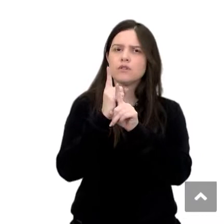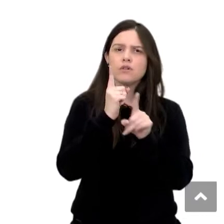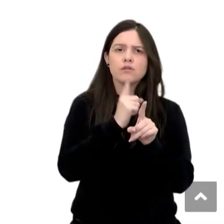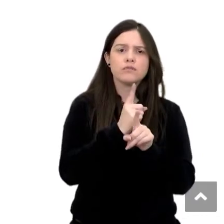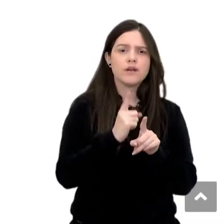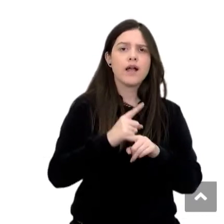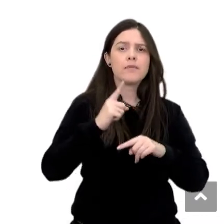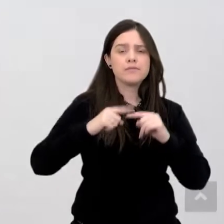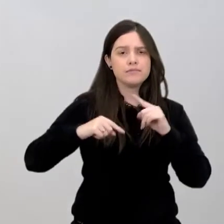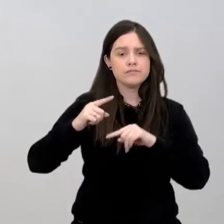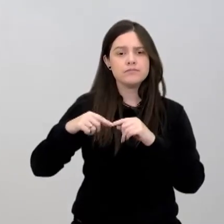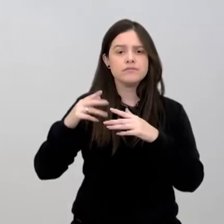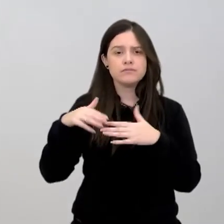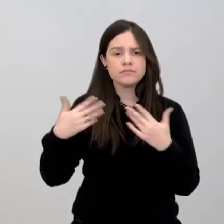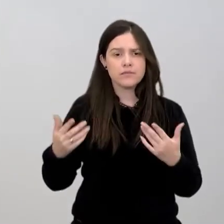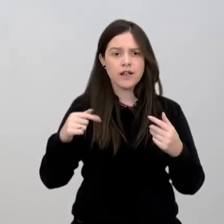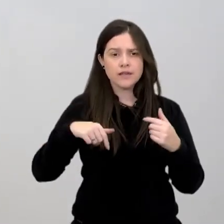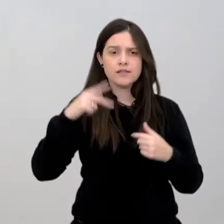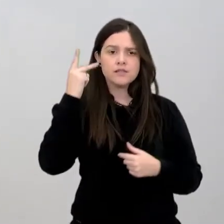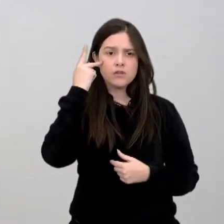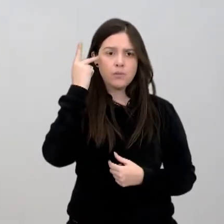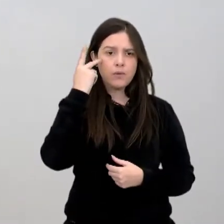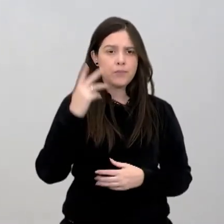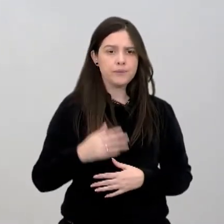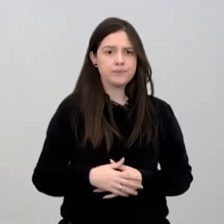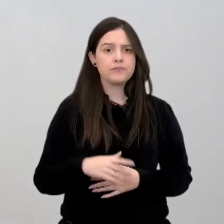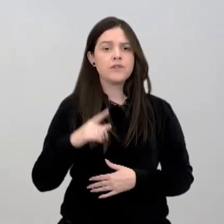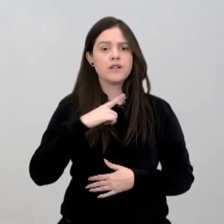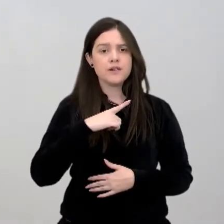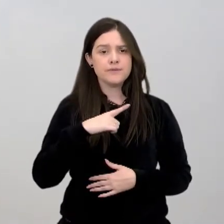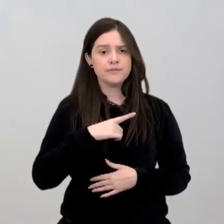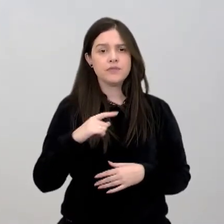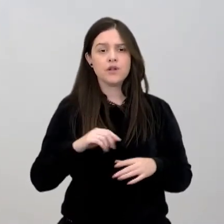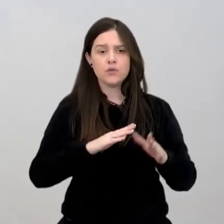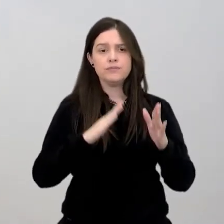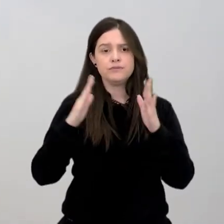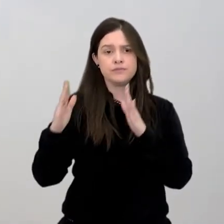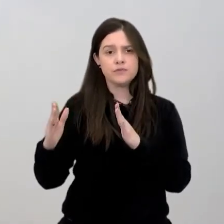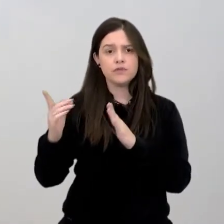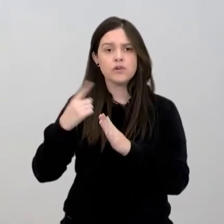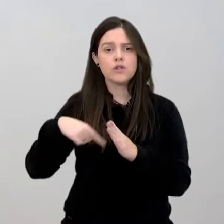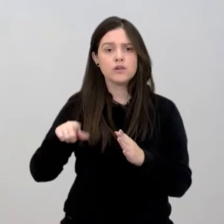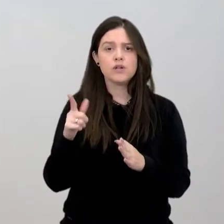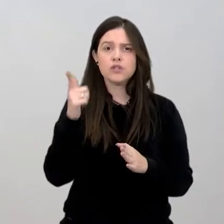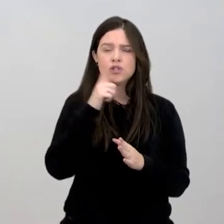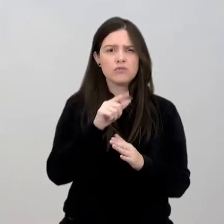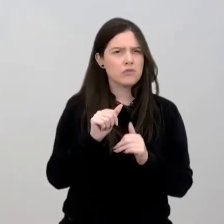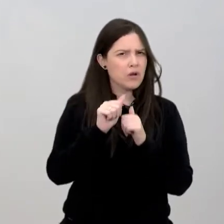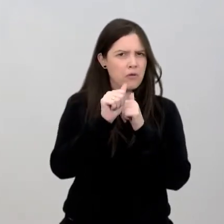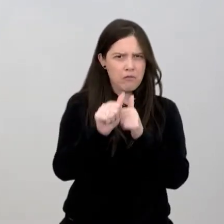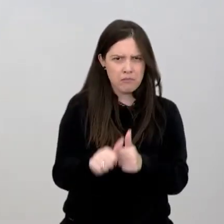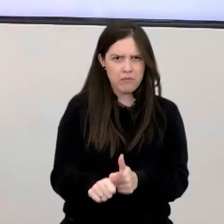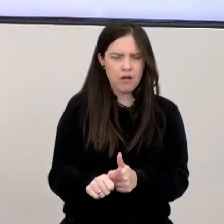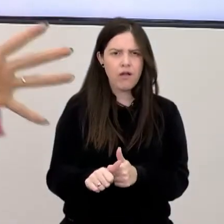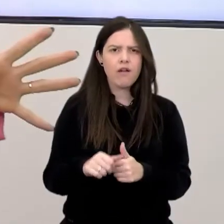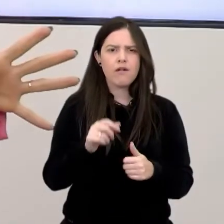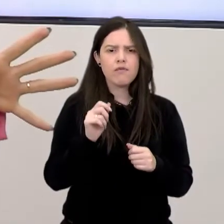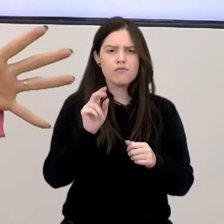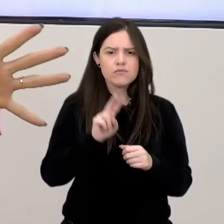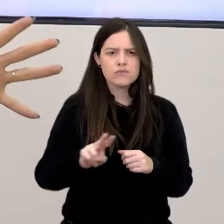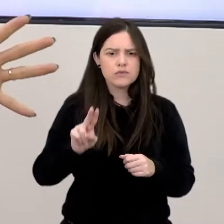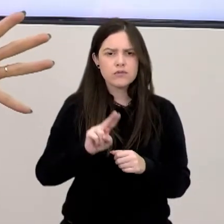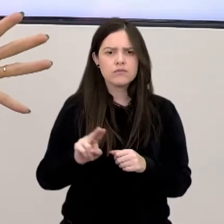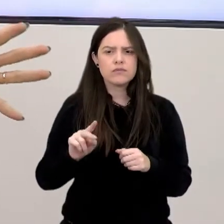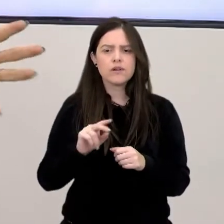Politécnica da USP, aqui de São Paulo. Então tá aí essa chamadinha, veja, já que a gente não consegue usar o calor do solo para